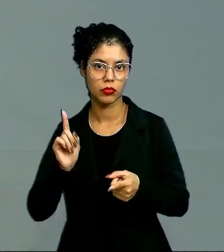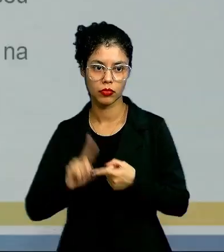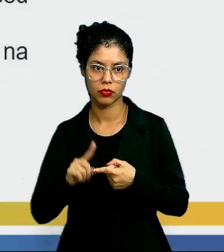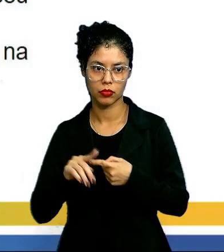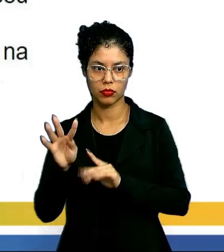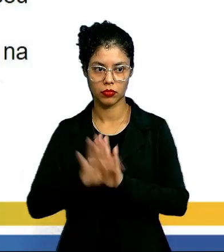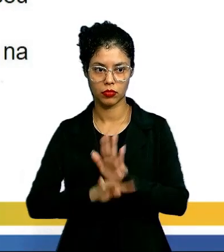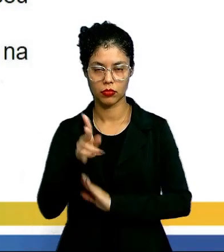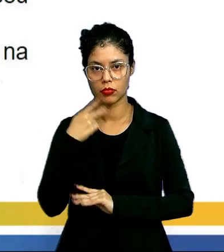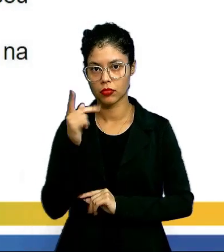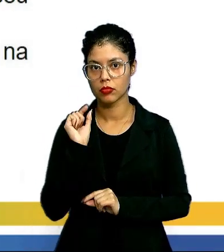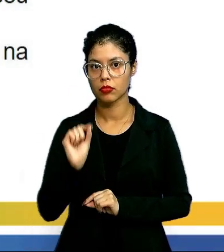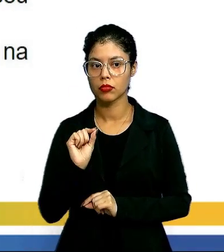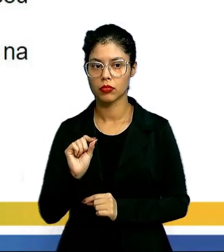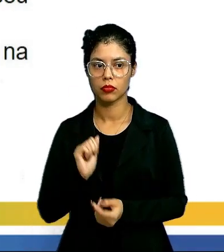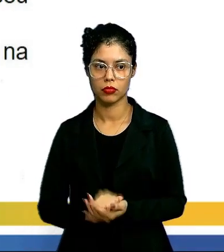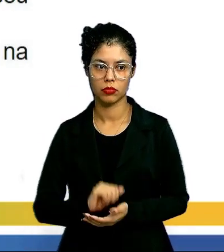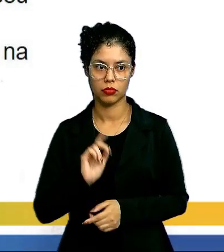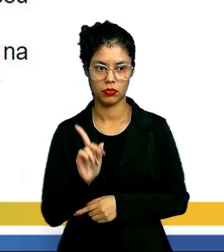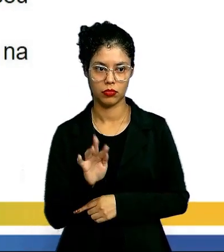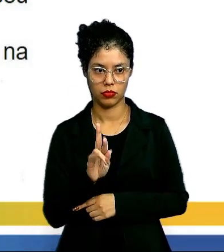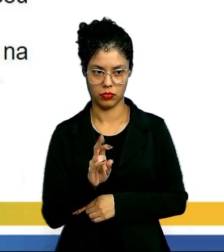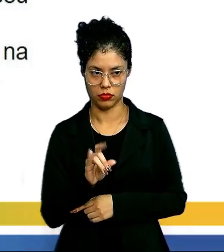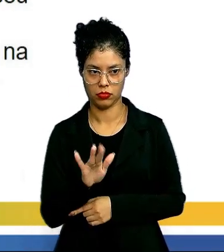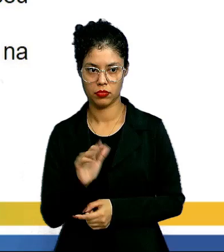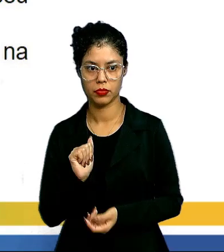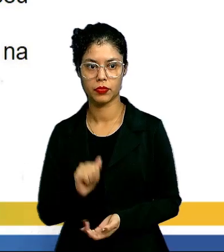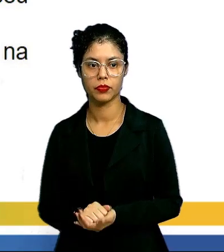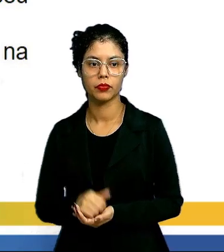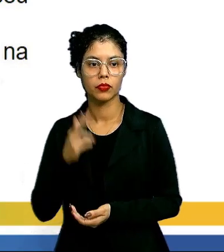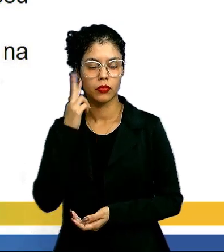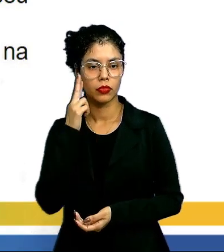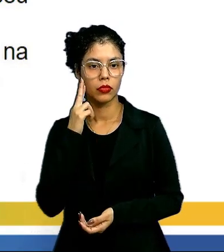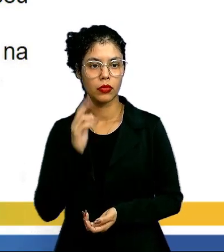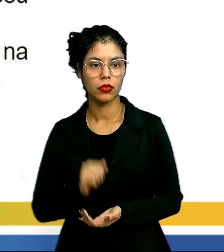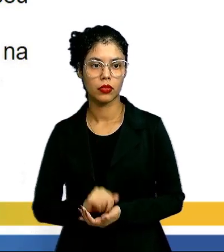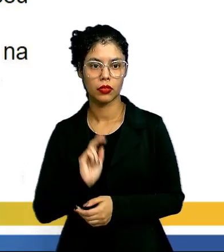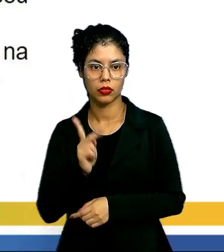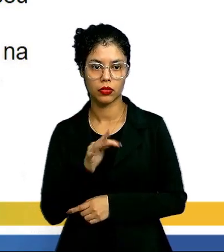o texto está falando de quê? De hegemonia, que normaliza a